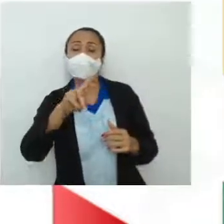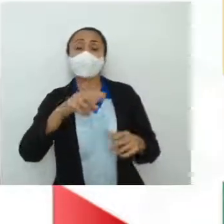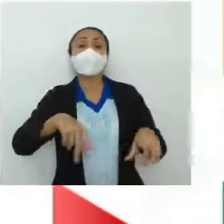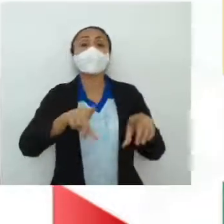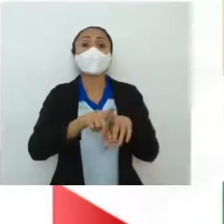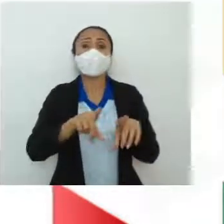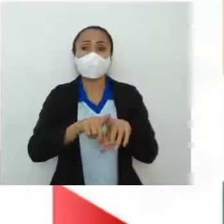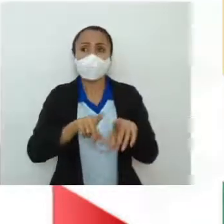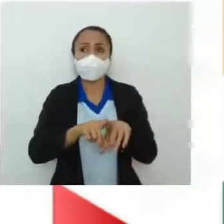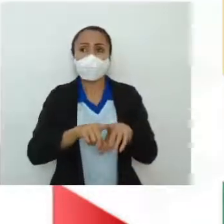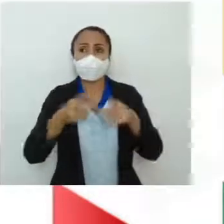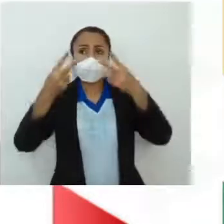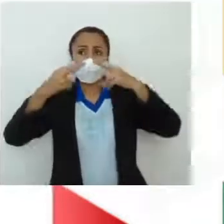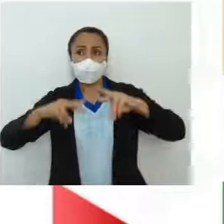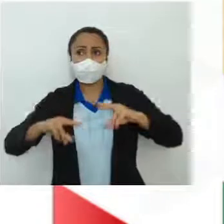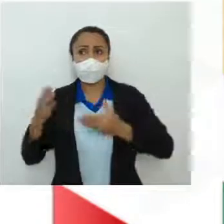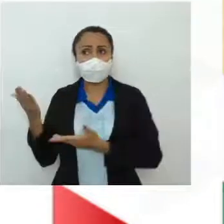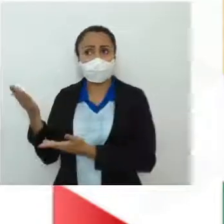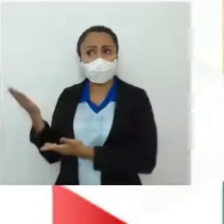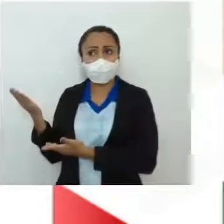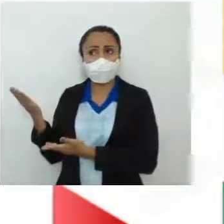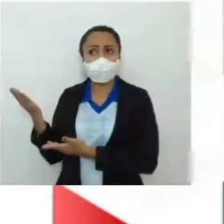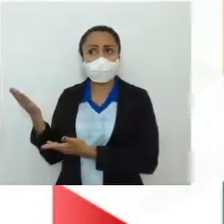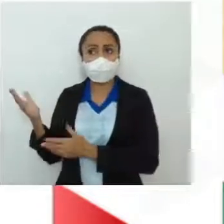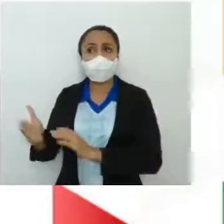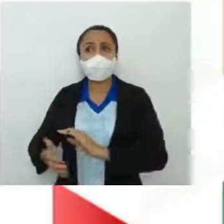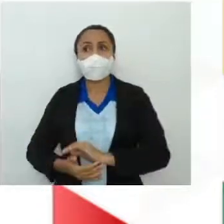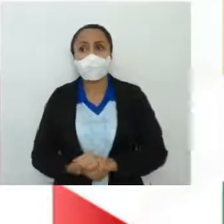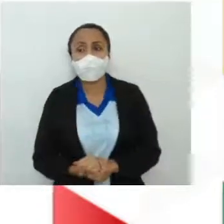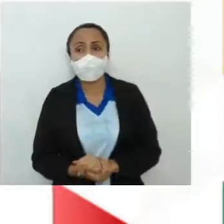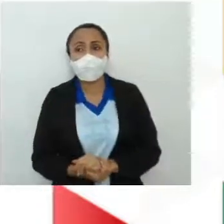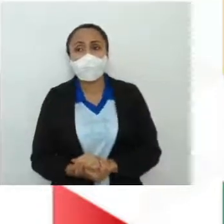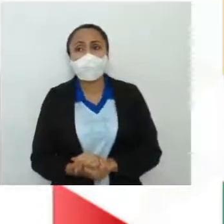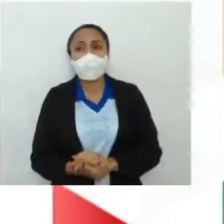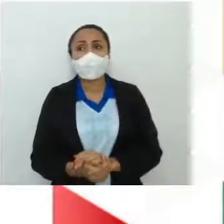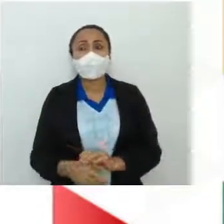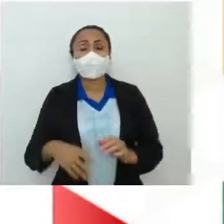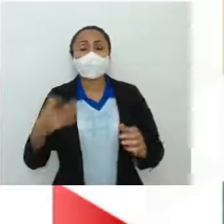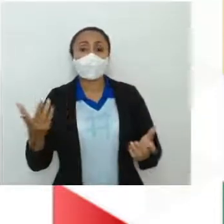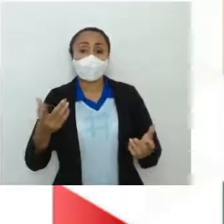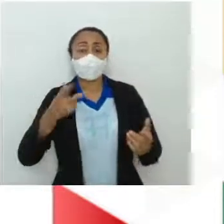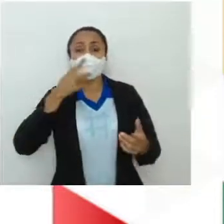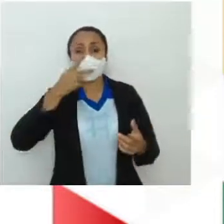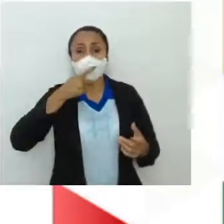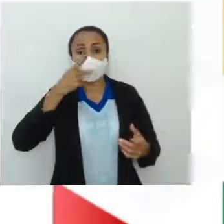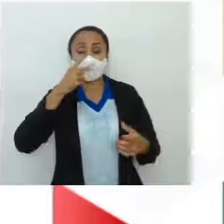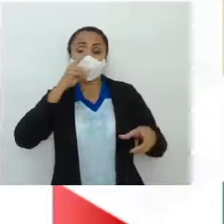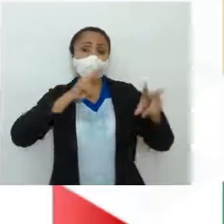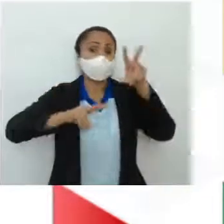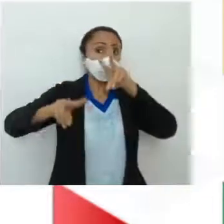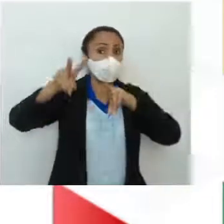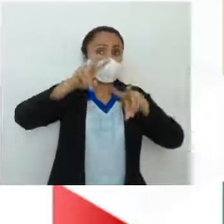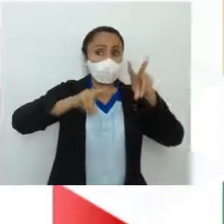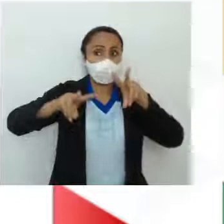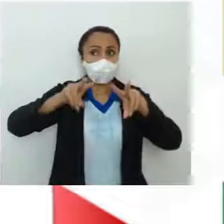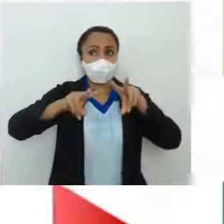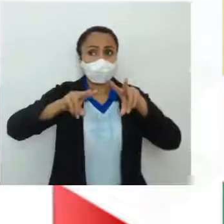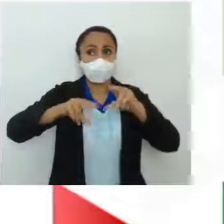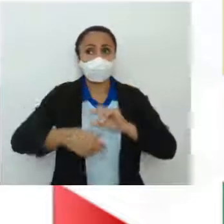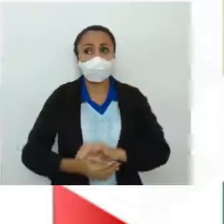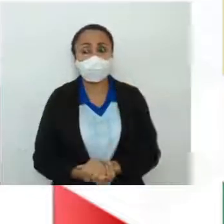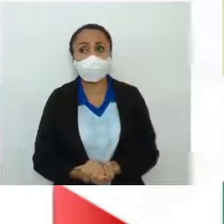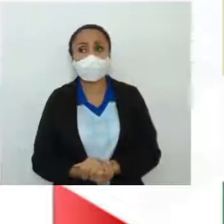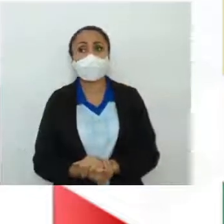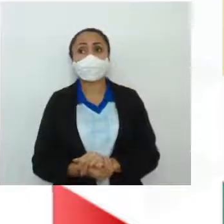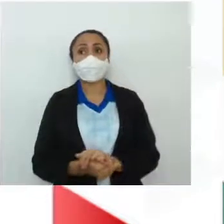ali embaixo a esclerótica. Isso quando a gente fala do sistema visual. A visão ela